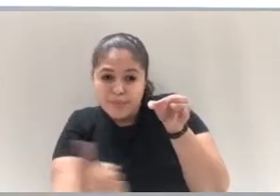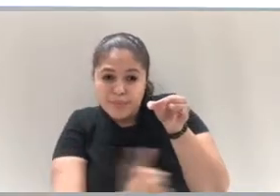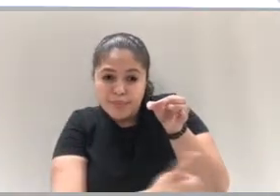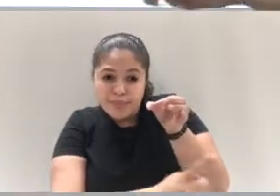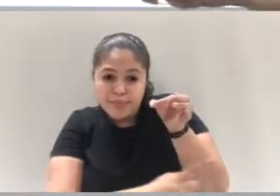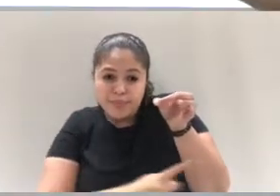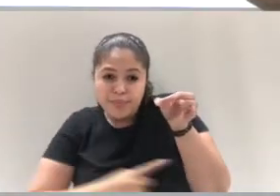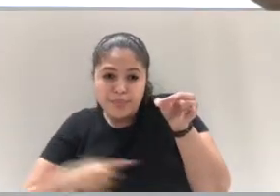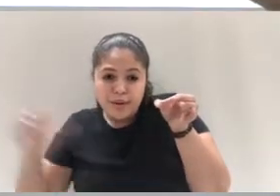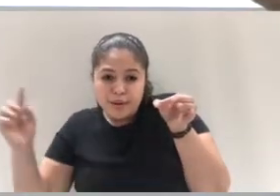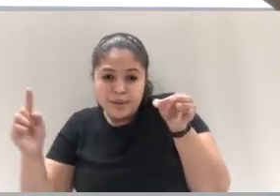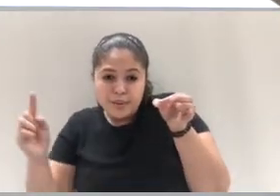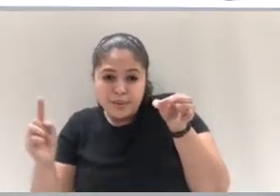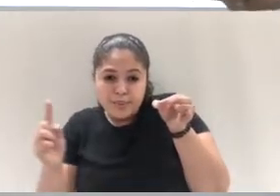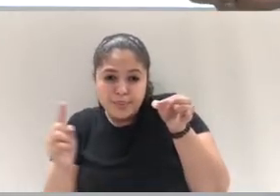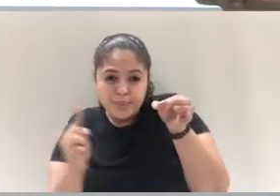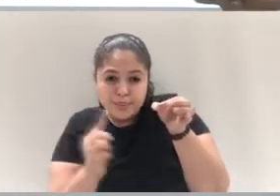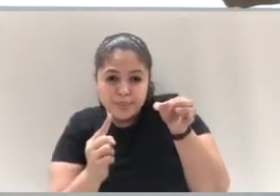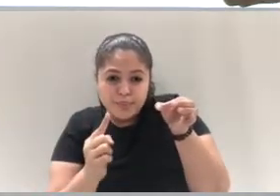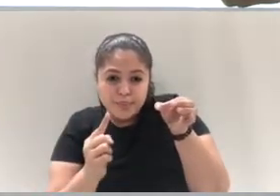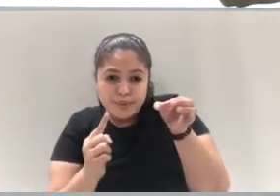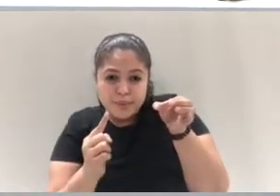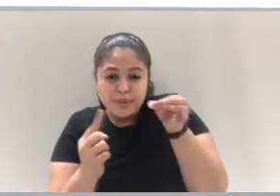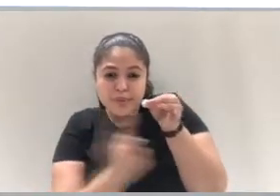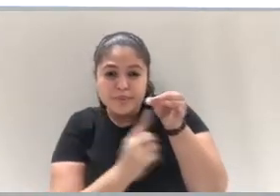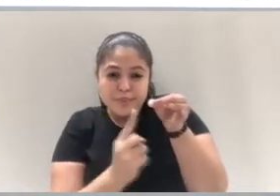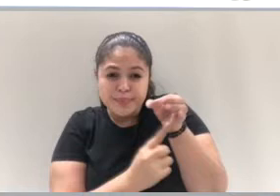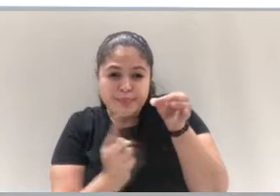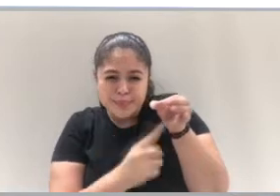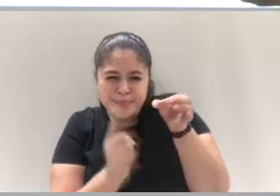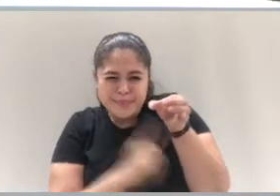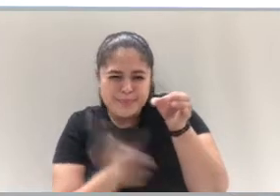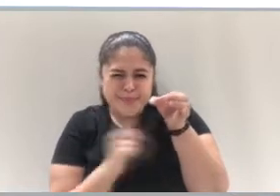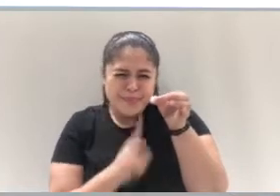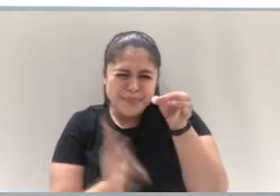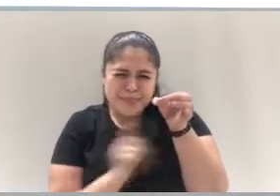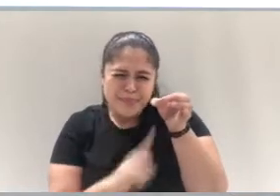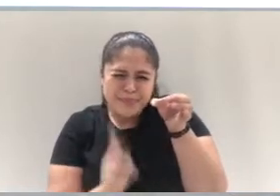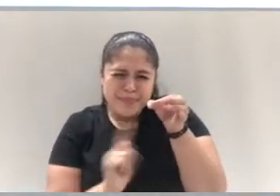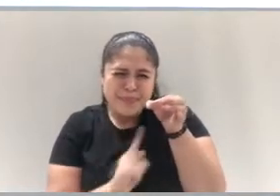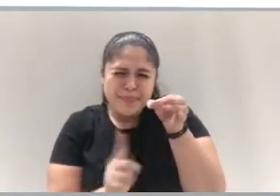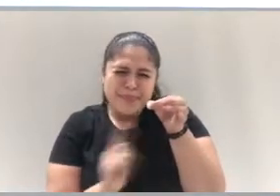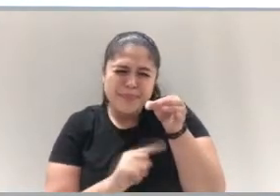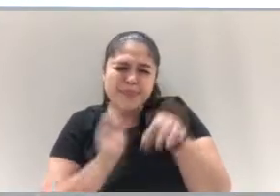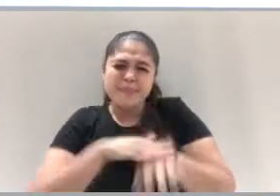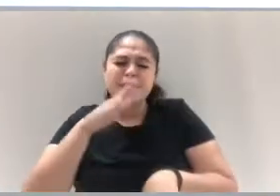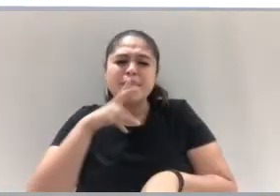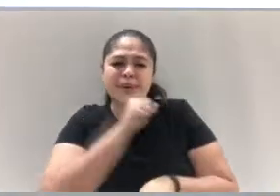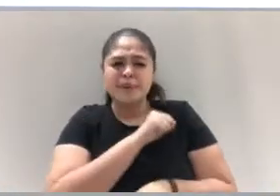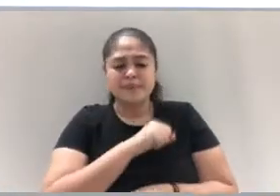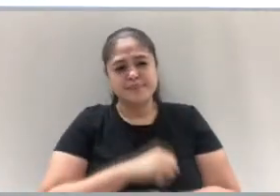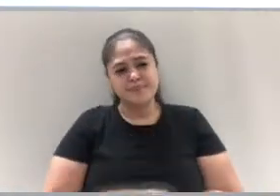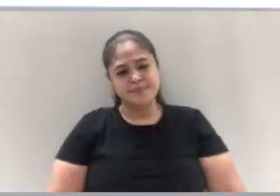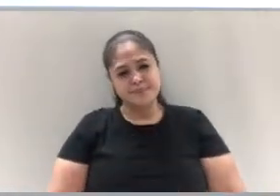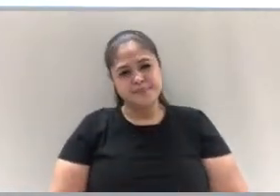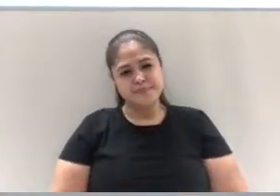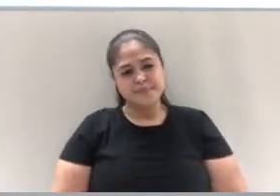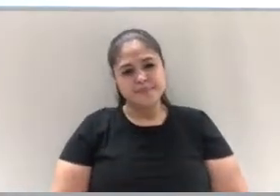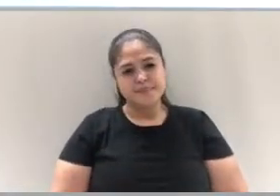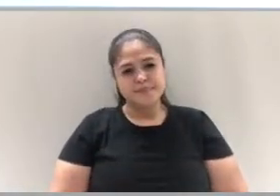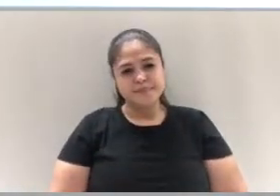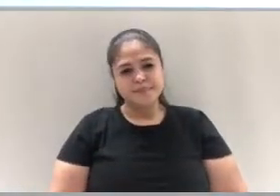Para compensar o fato de diminuir o raio, tem esse aumento de velocidade.